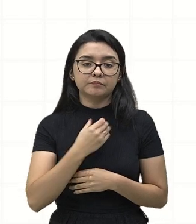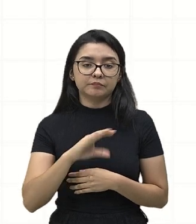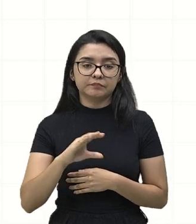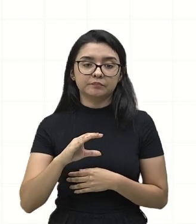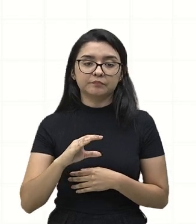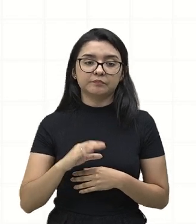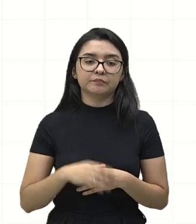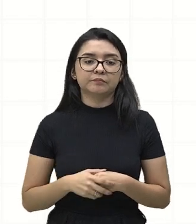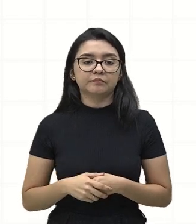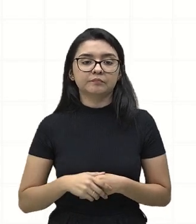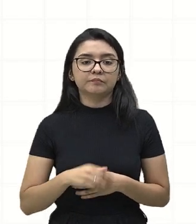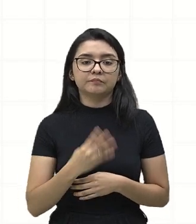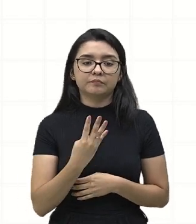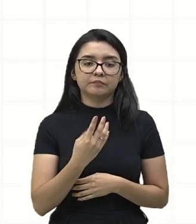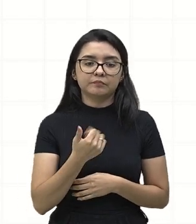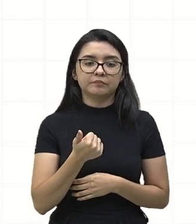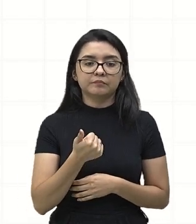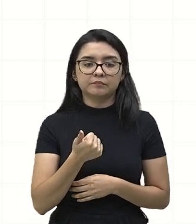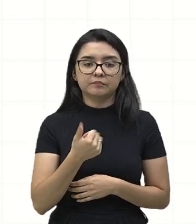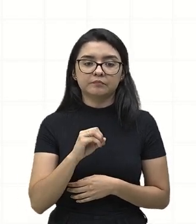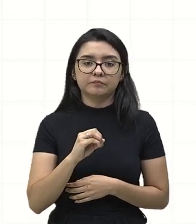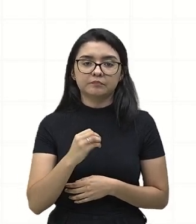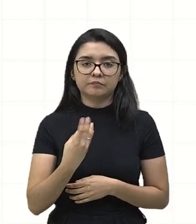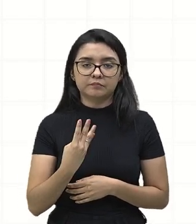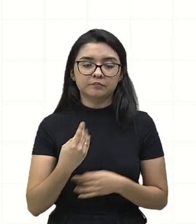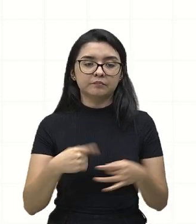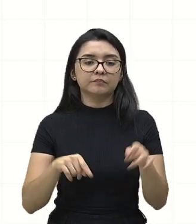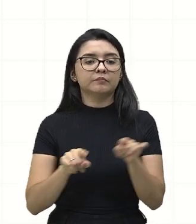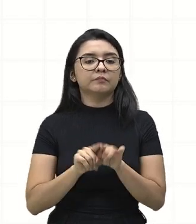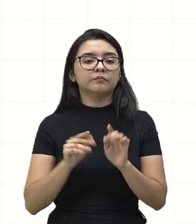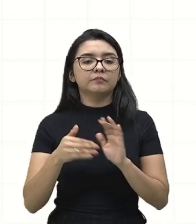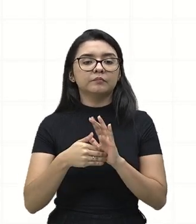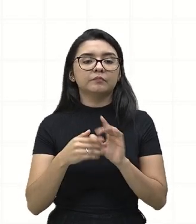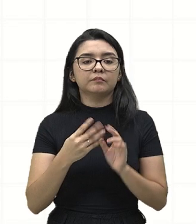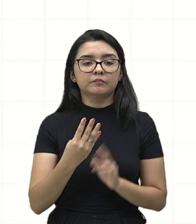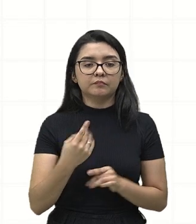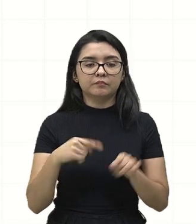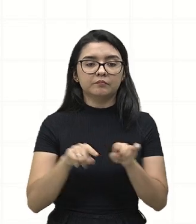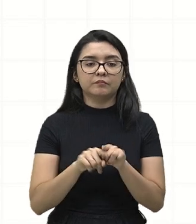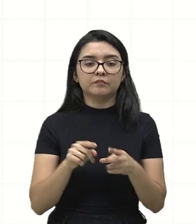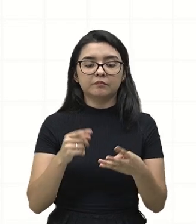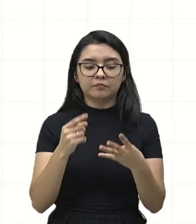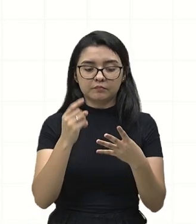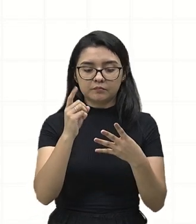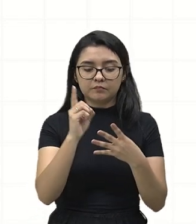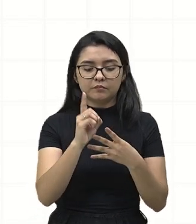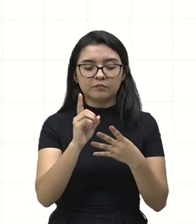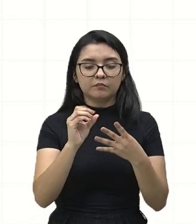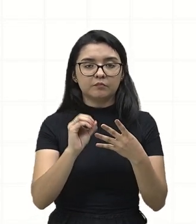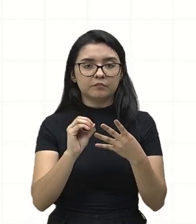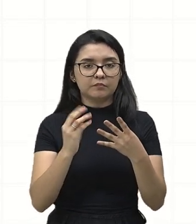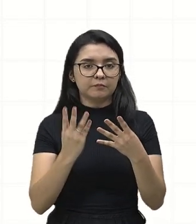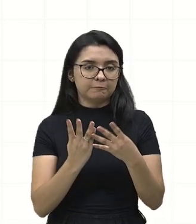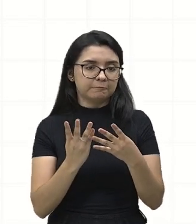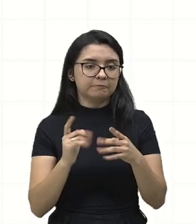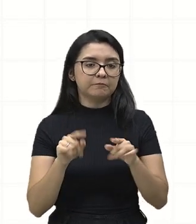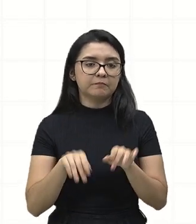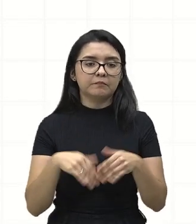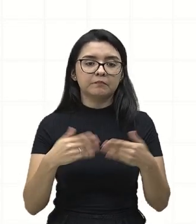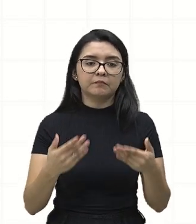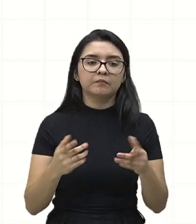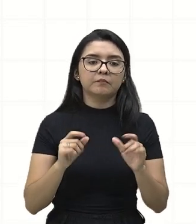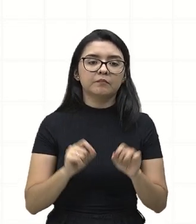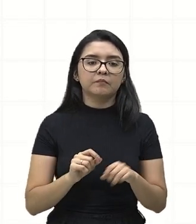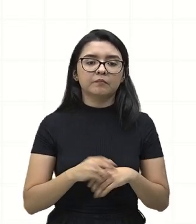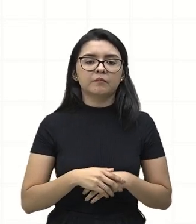item C, 4.104. Ele termina em 104. Quanto é 104 dividido por